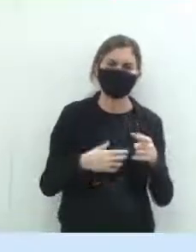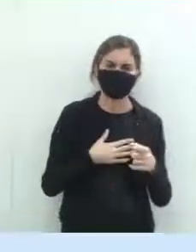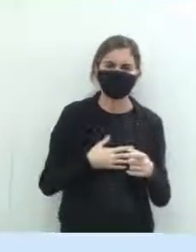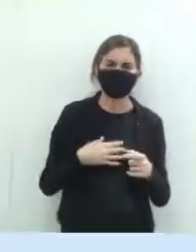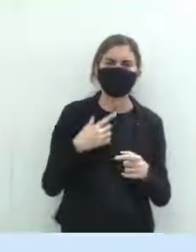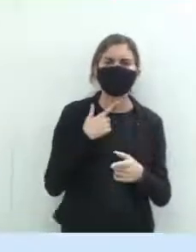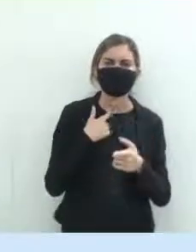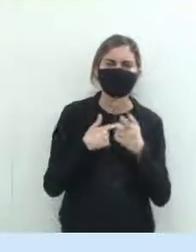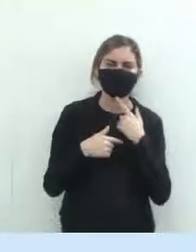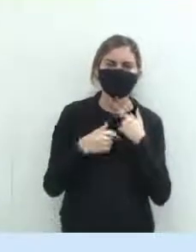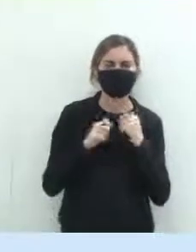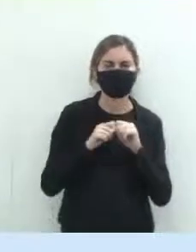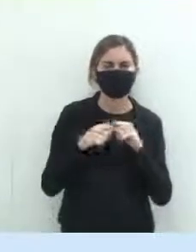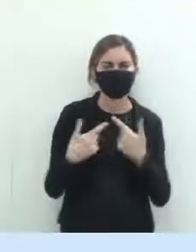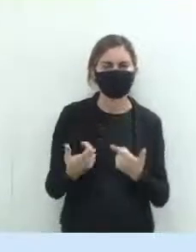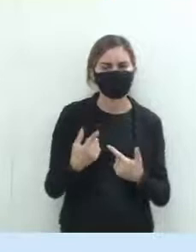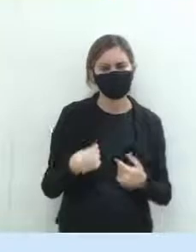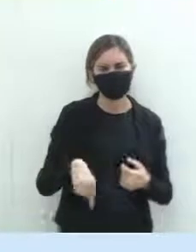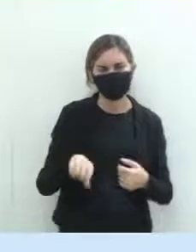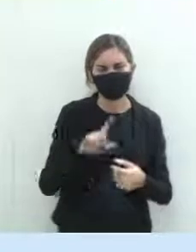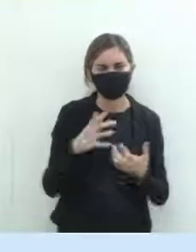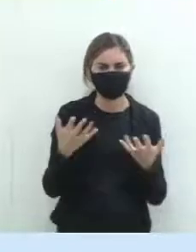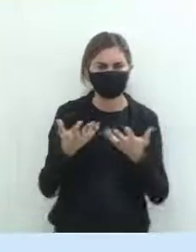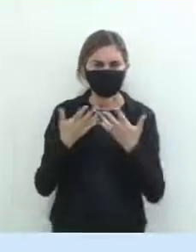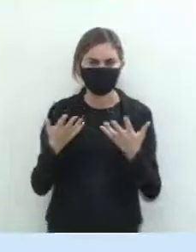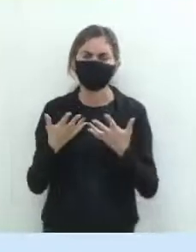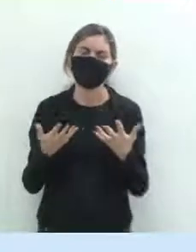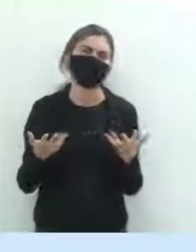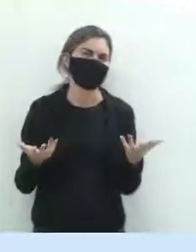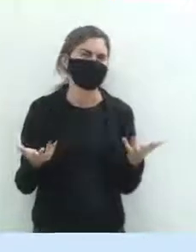meus desejos, claro que eu não vou querer